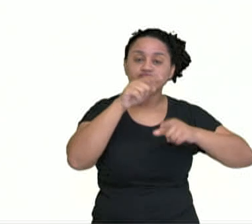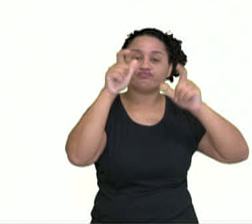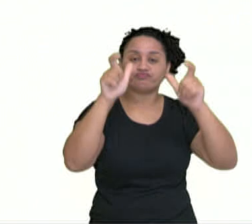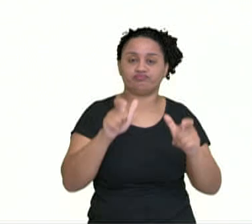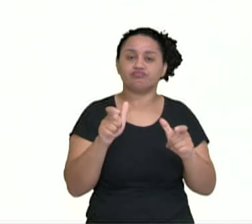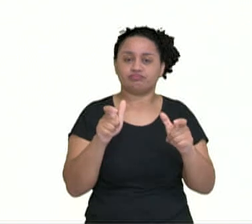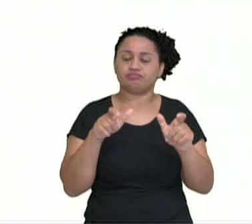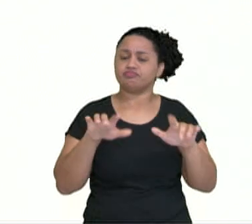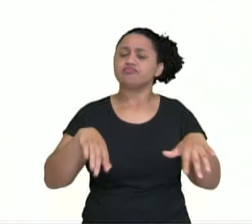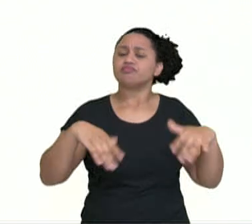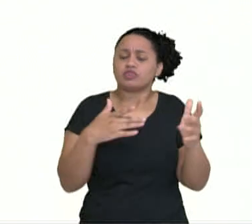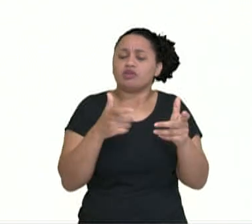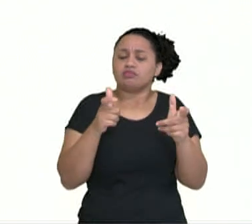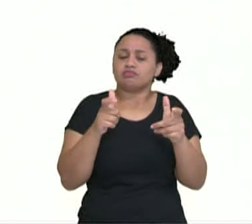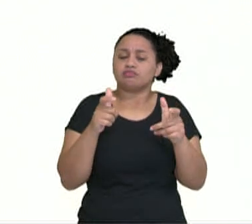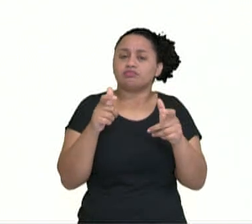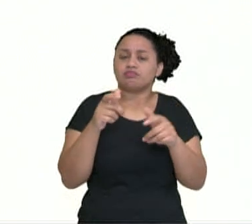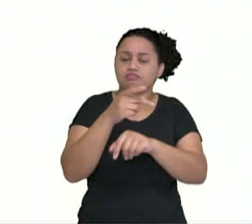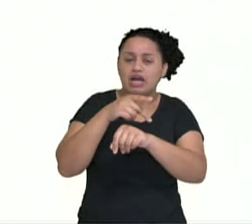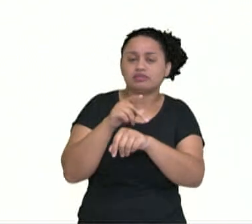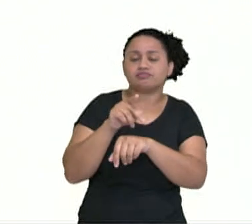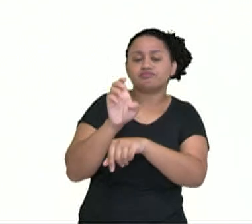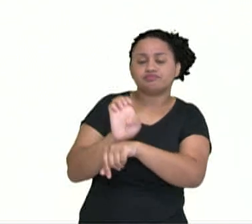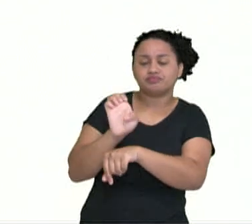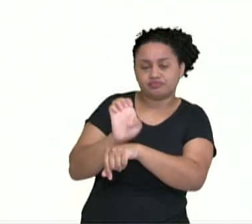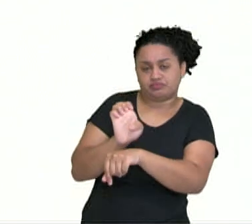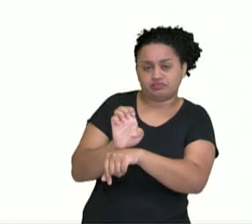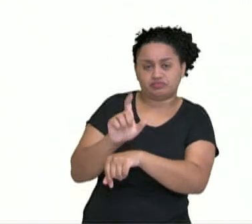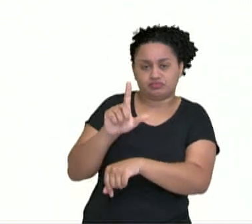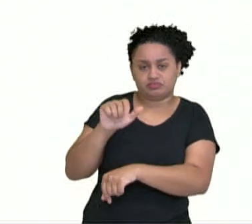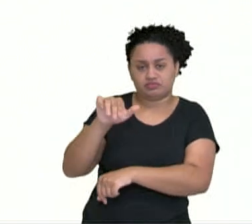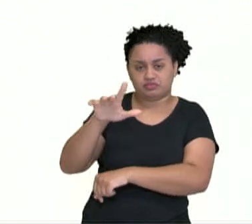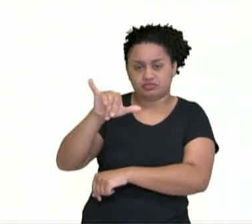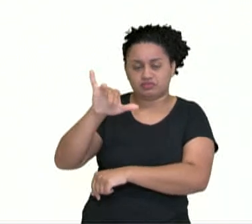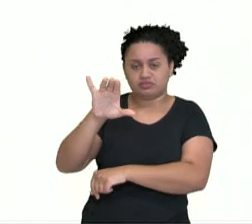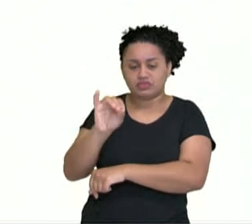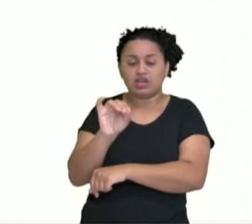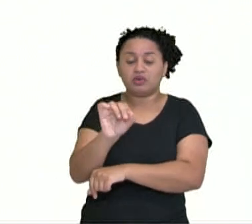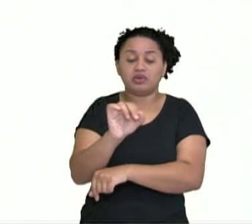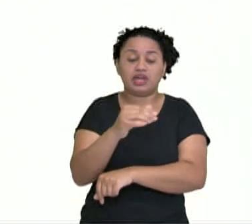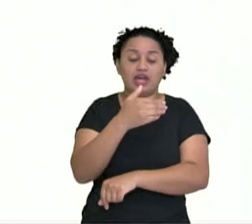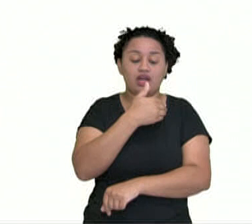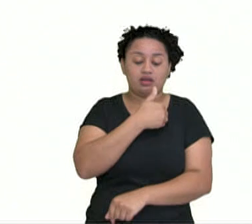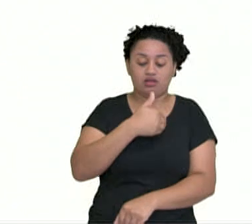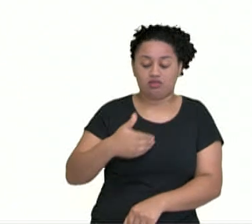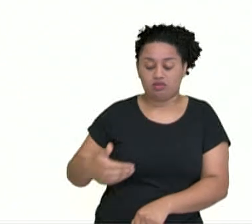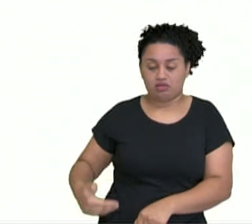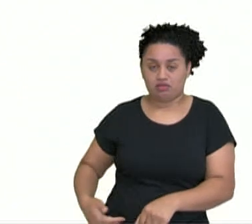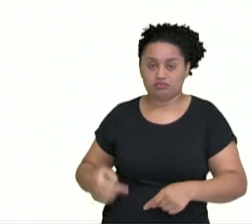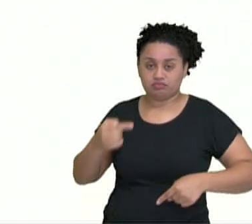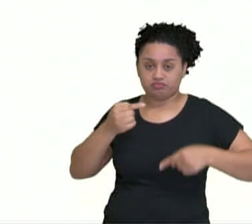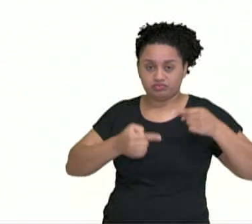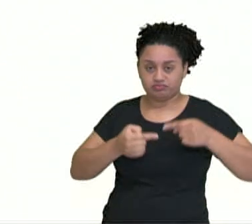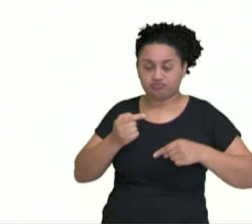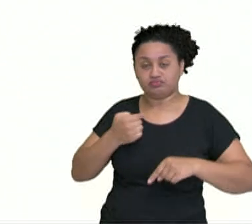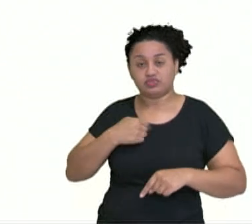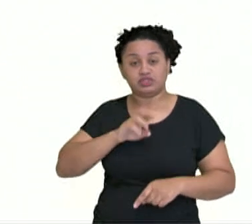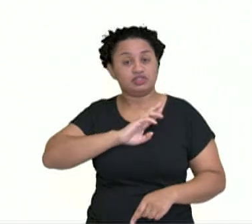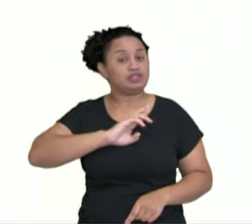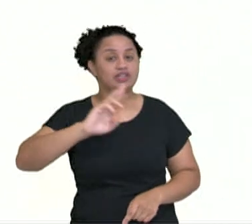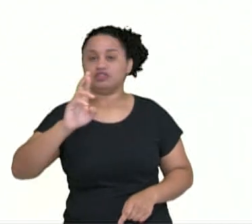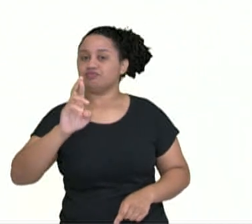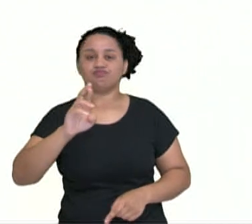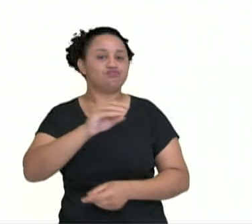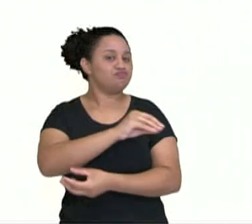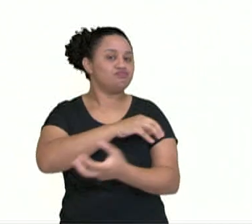seja, em um Estado laico, religião e política não se misturam. Também, né, esse